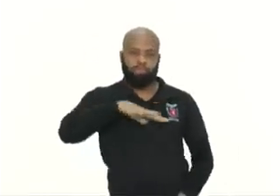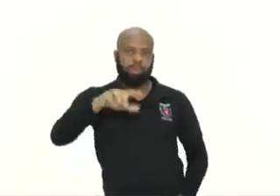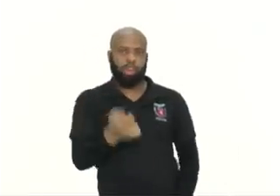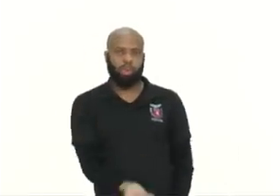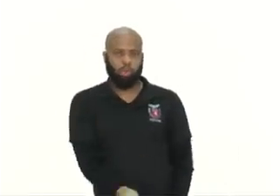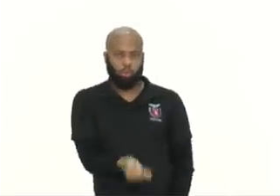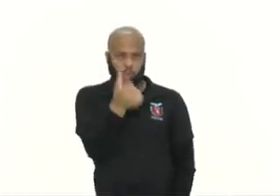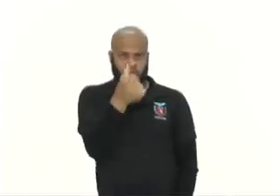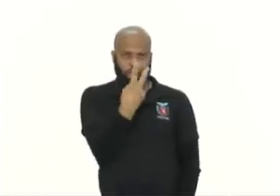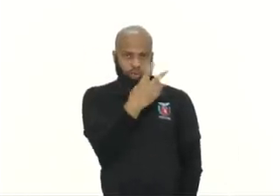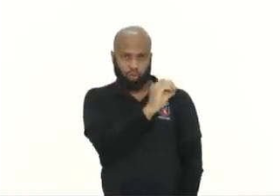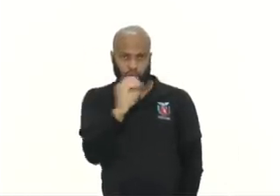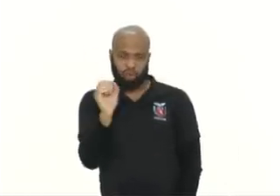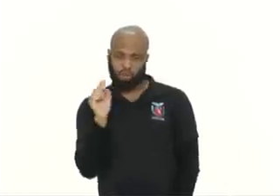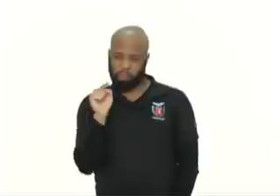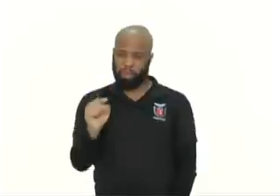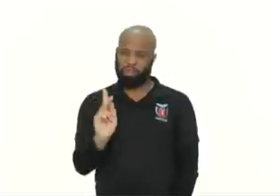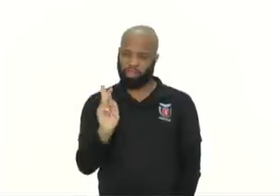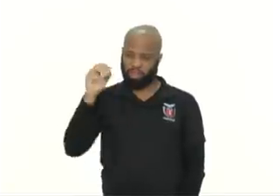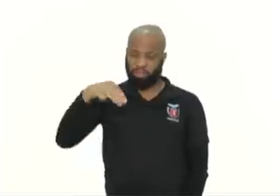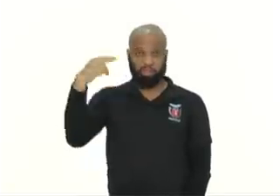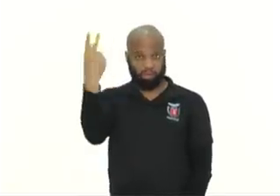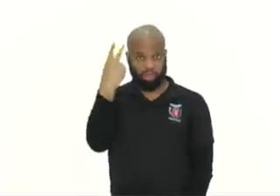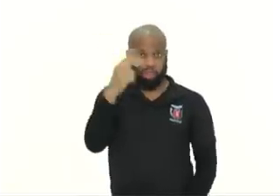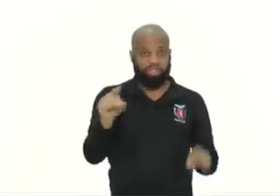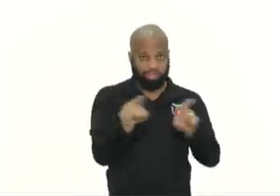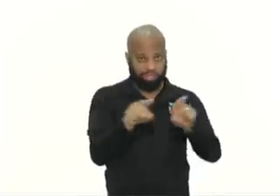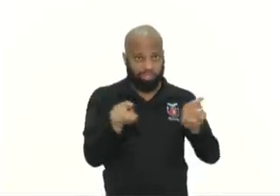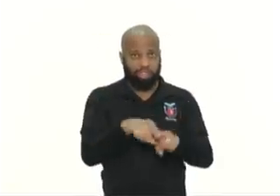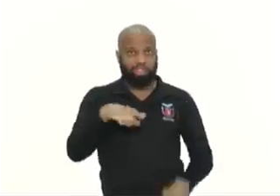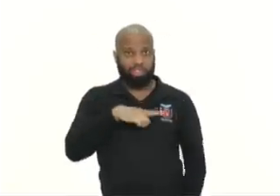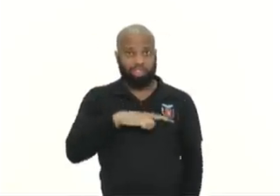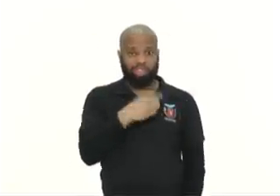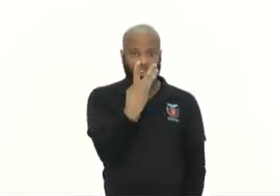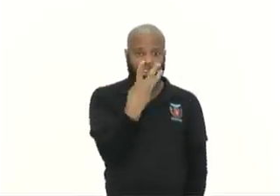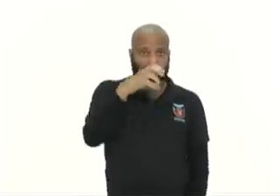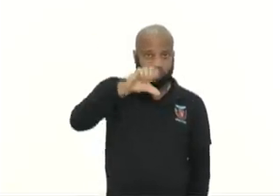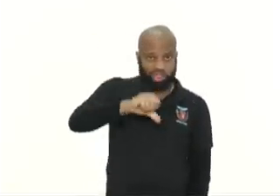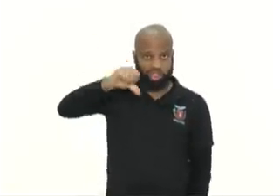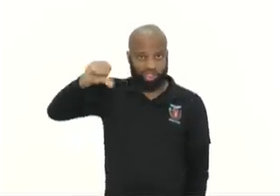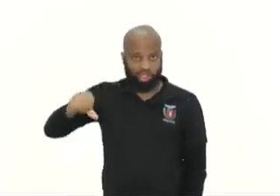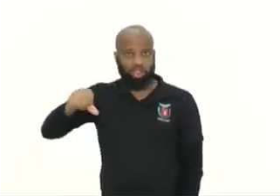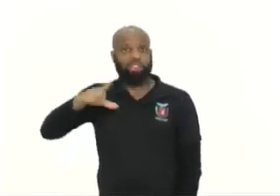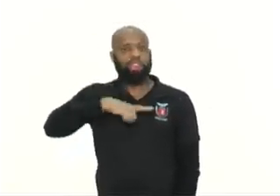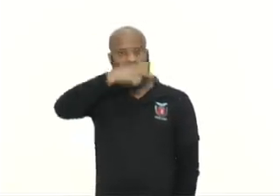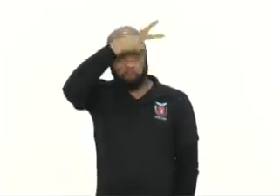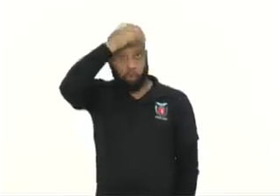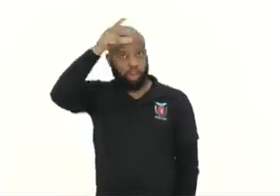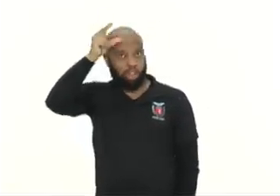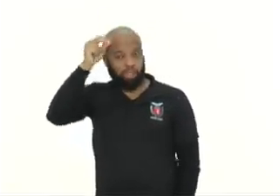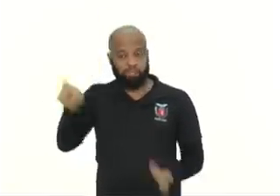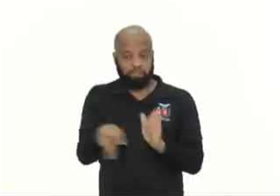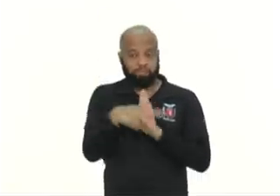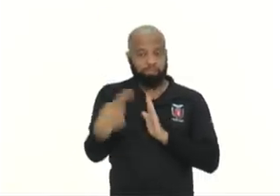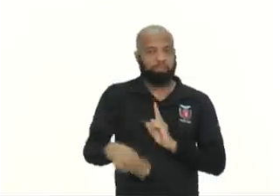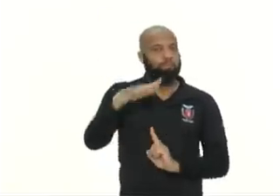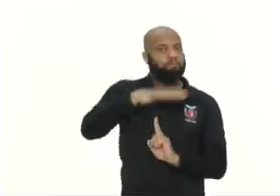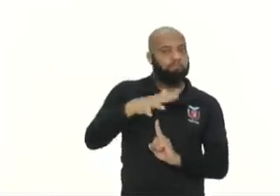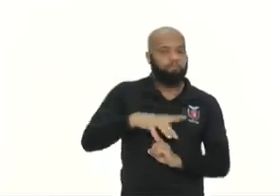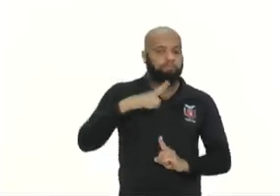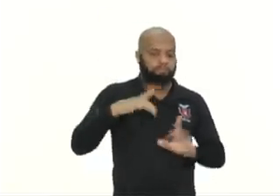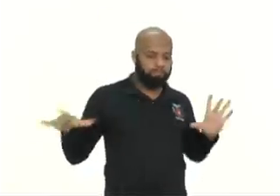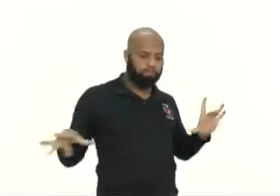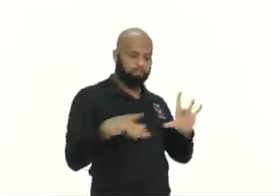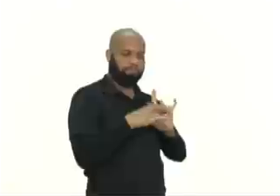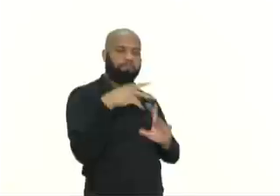mil quilômetros quadrados. Nós temos 399 municípios no estado do Paraná, que compõem